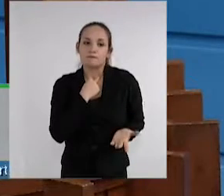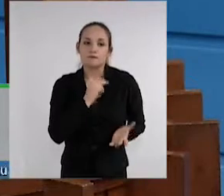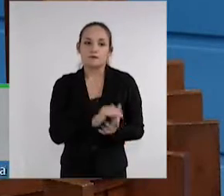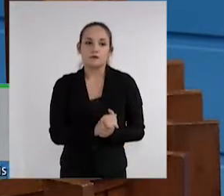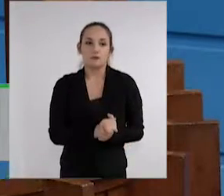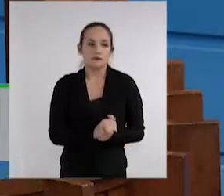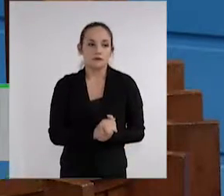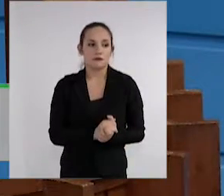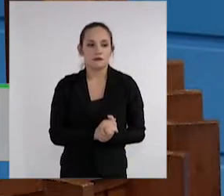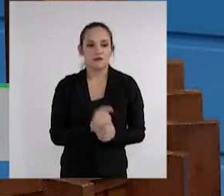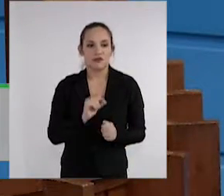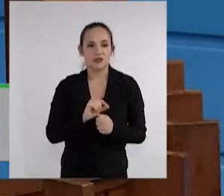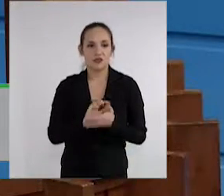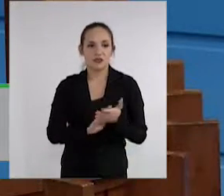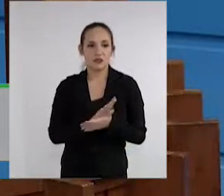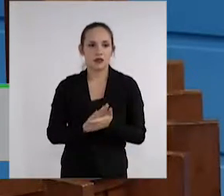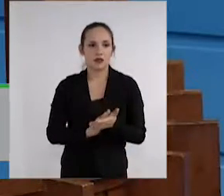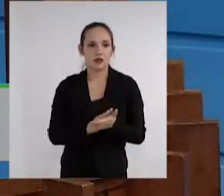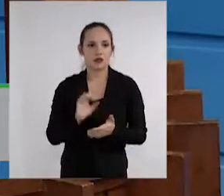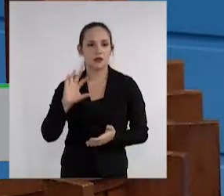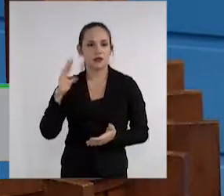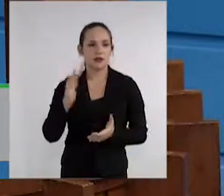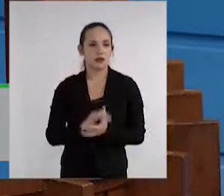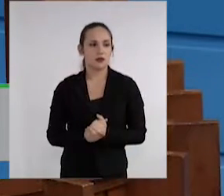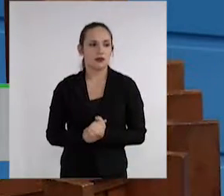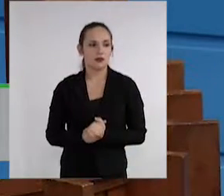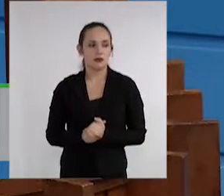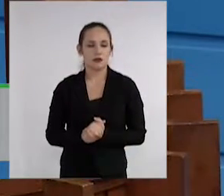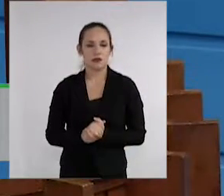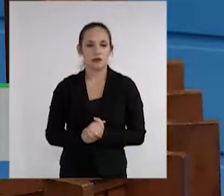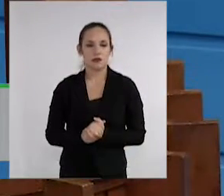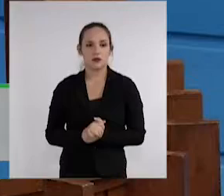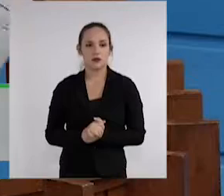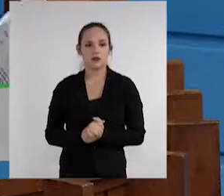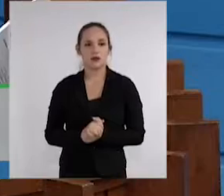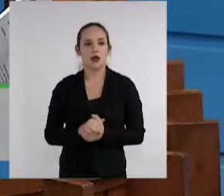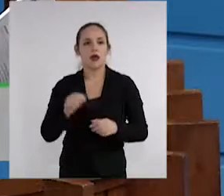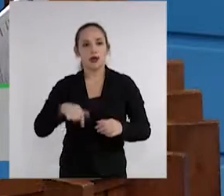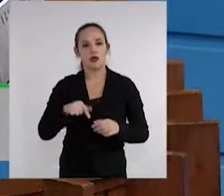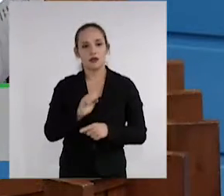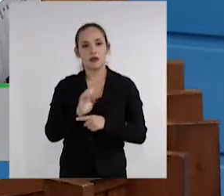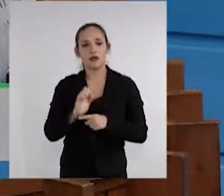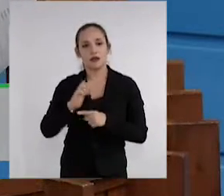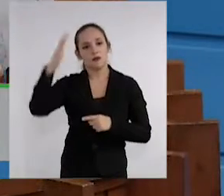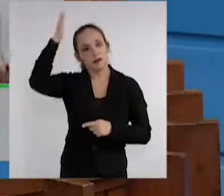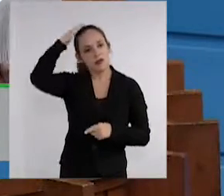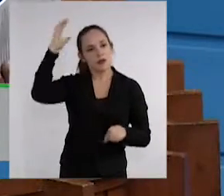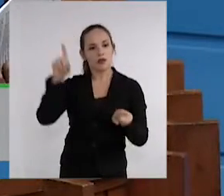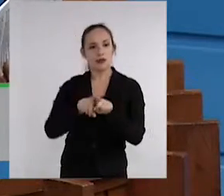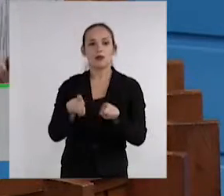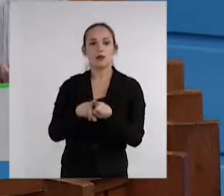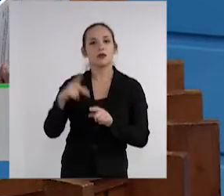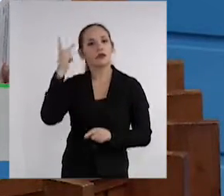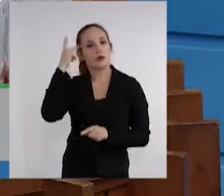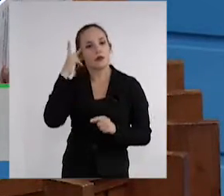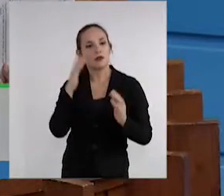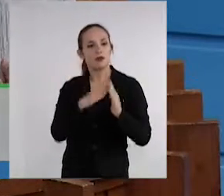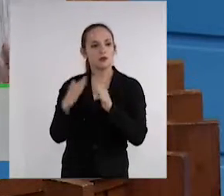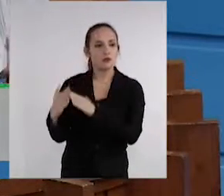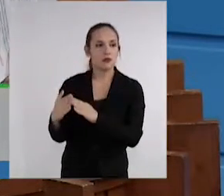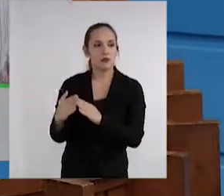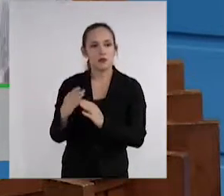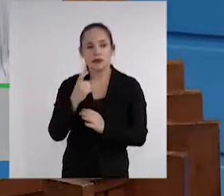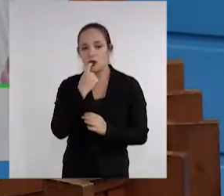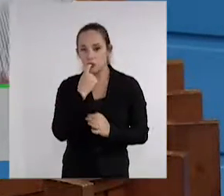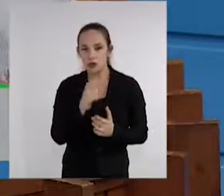sem saber o que está acontecendo, não fazer o que foi feito nos estados de São Paulo e do Paraná, que são estados vizinhos, porque a bacia do Rio